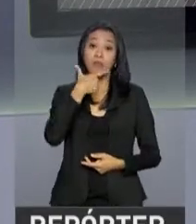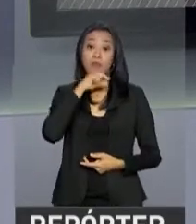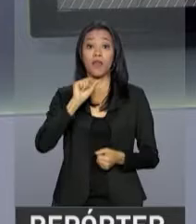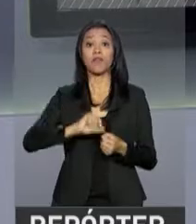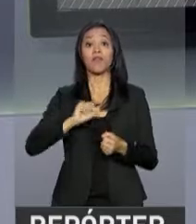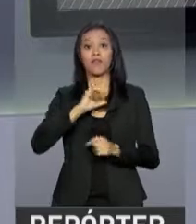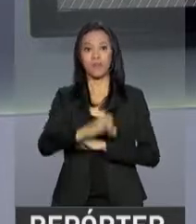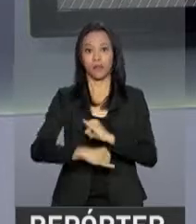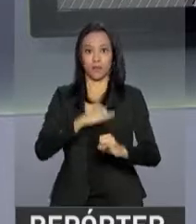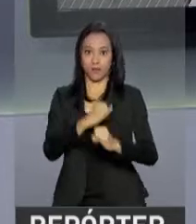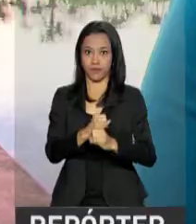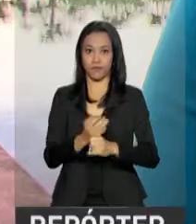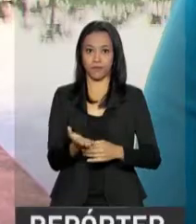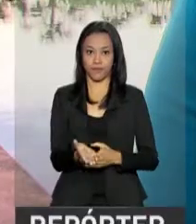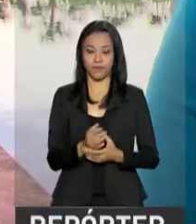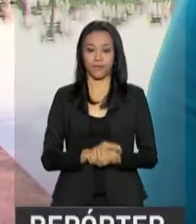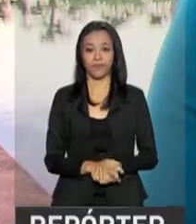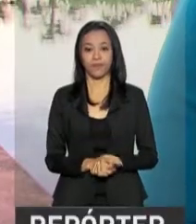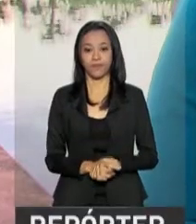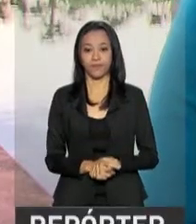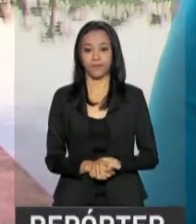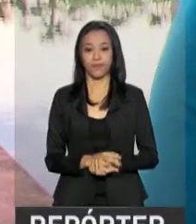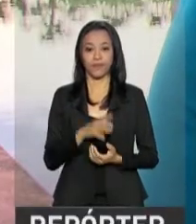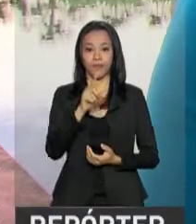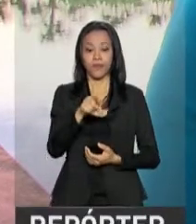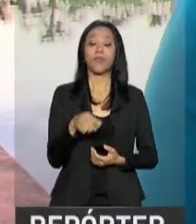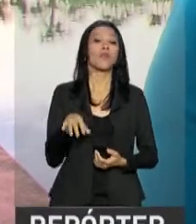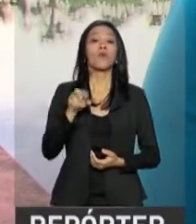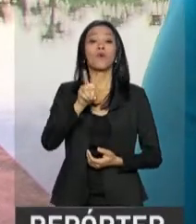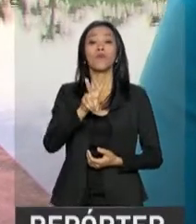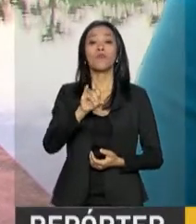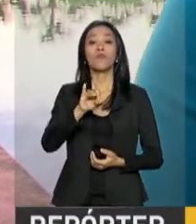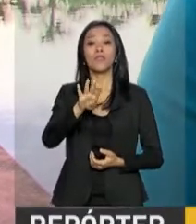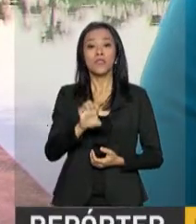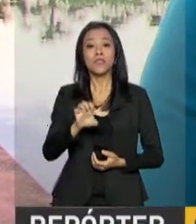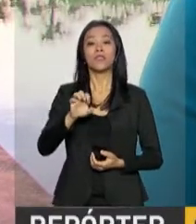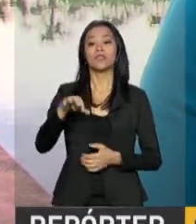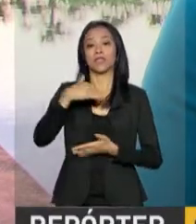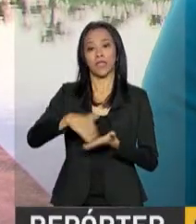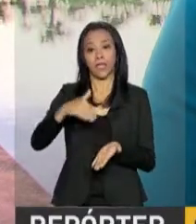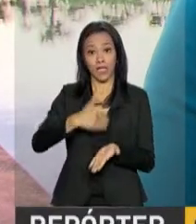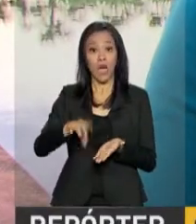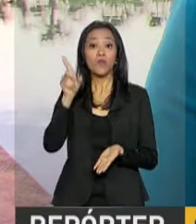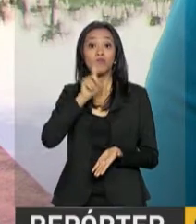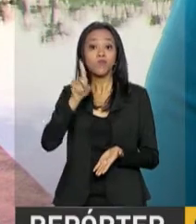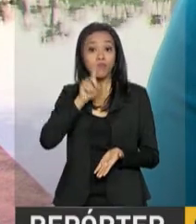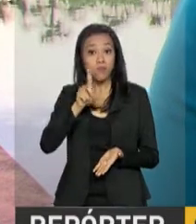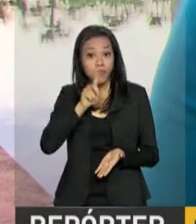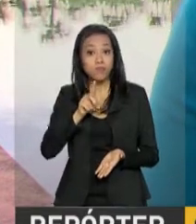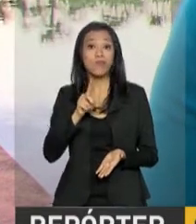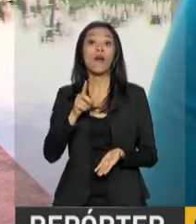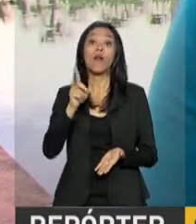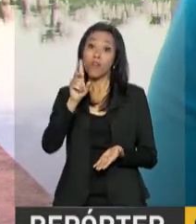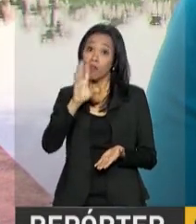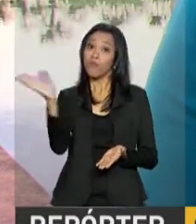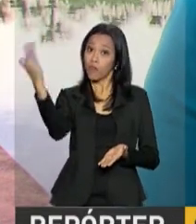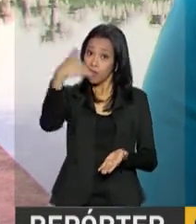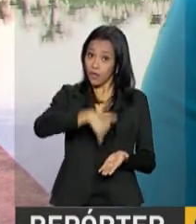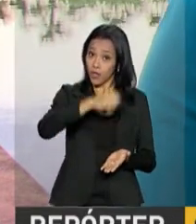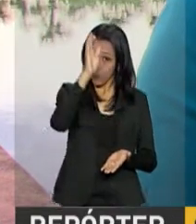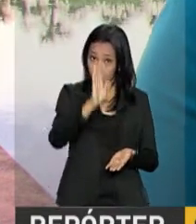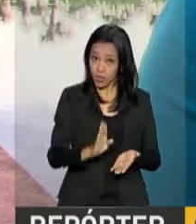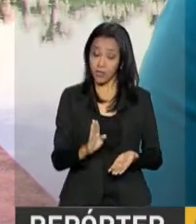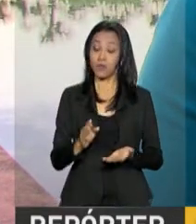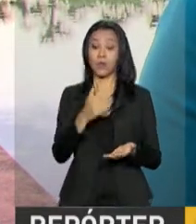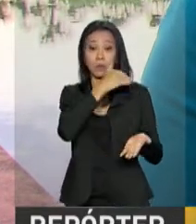internet o vice-secretário de estado americano de onde os ônibus foi recebido no brasil pelo secretário